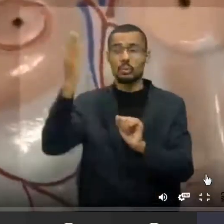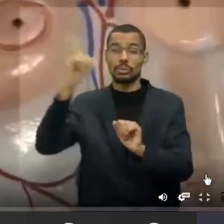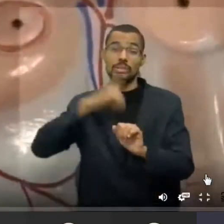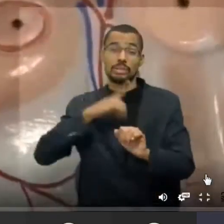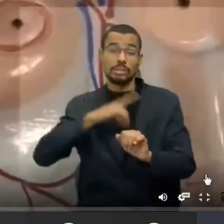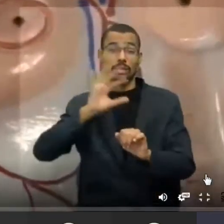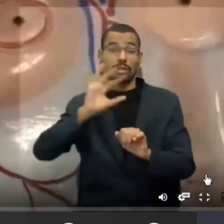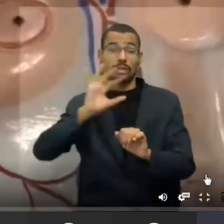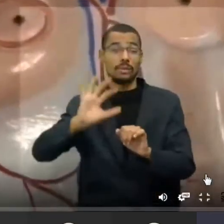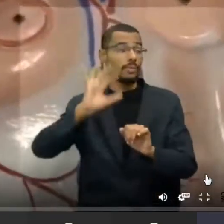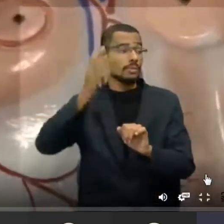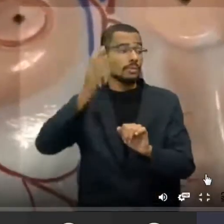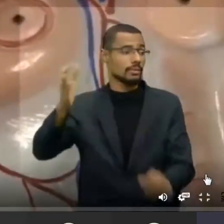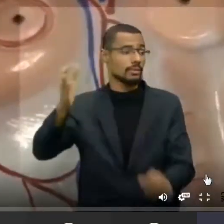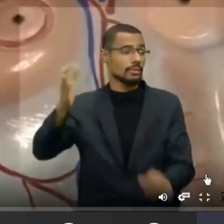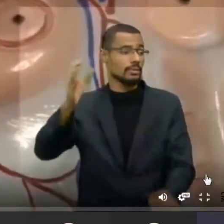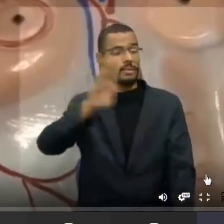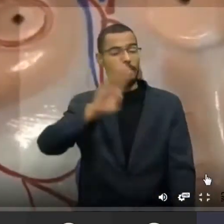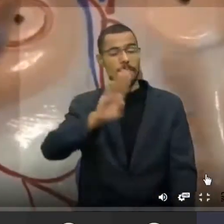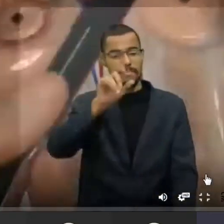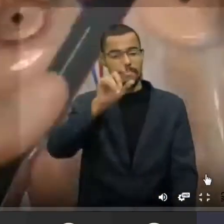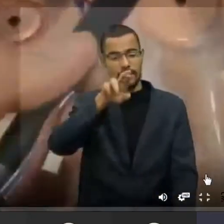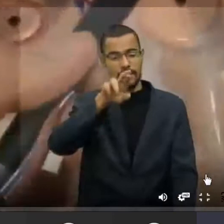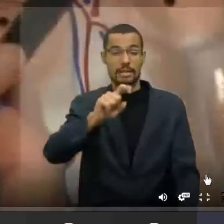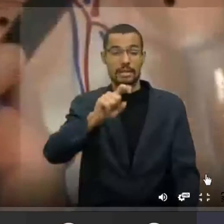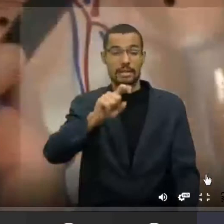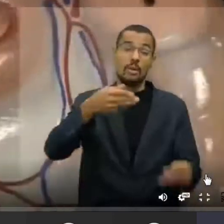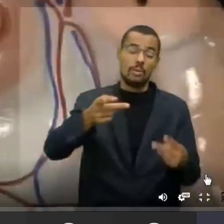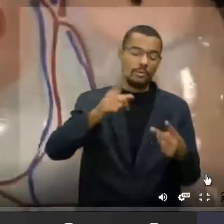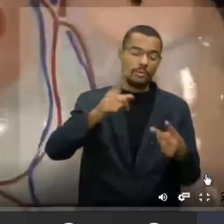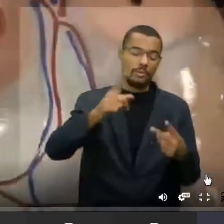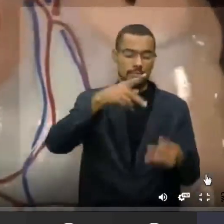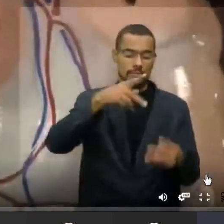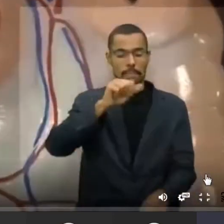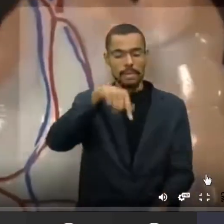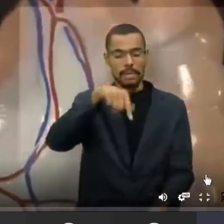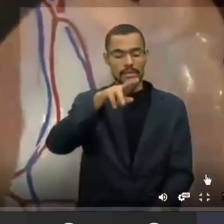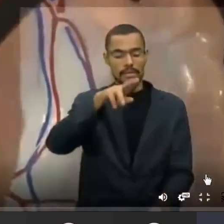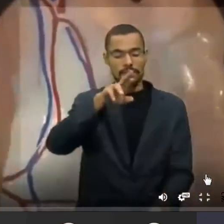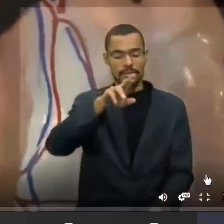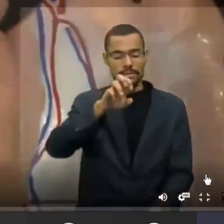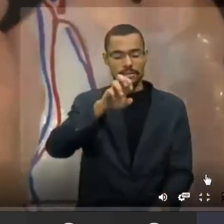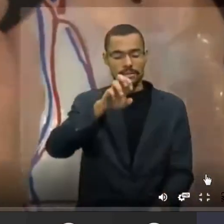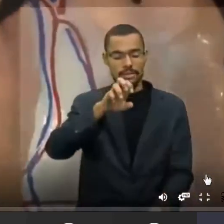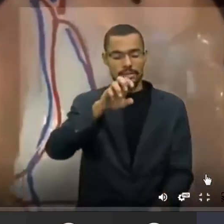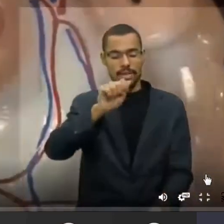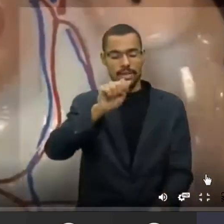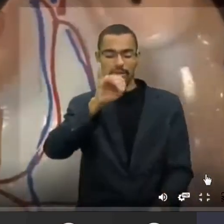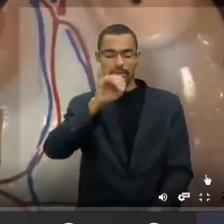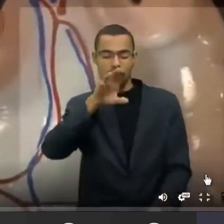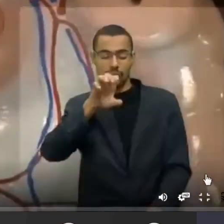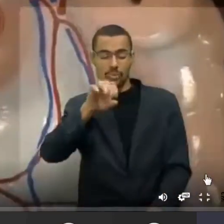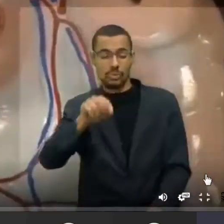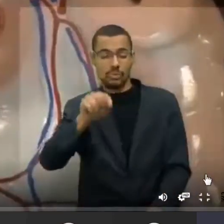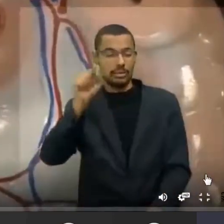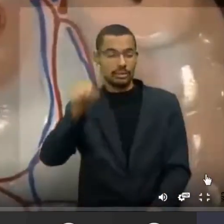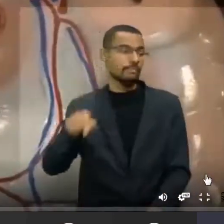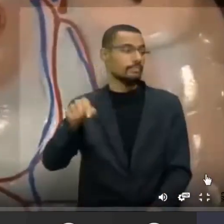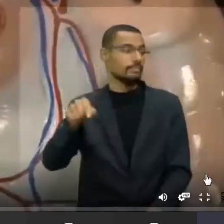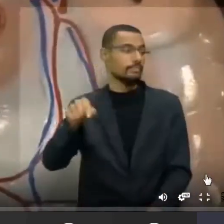que desemboca, os ductos biliares e os ductos pancreáticos, que levam suco pancreático